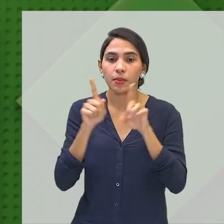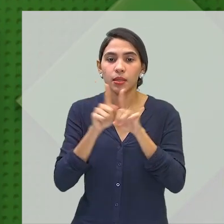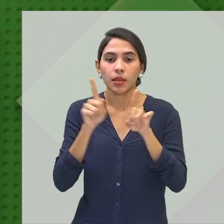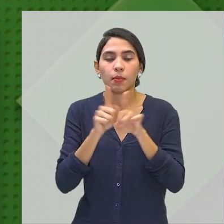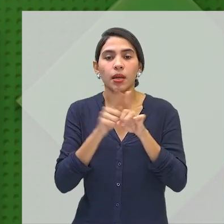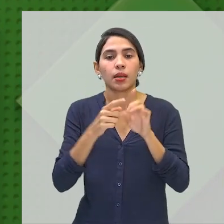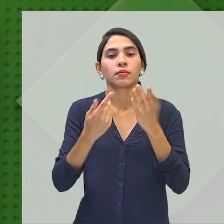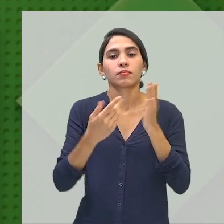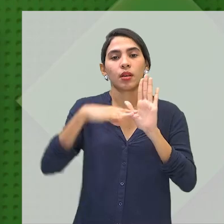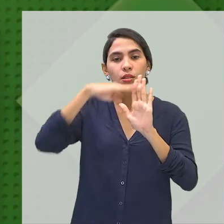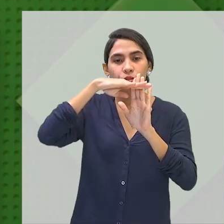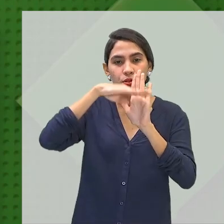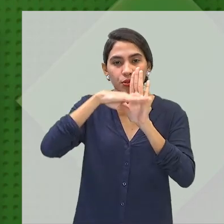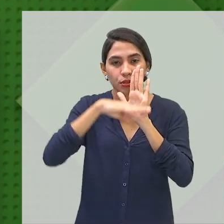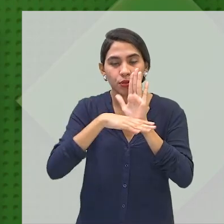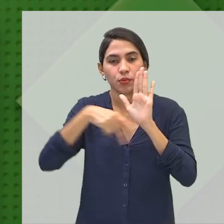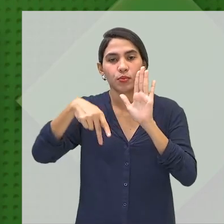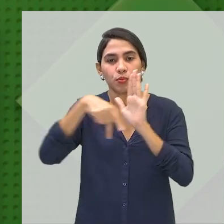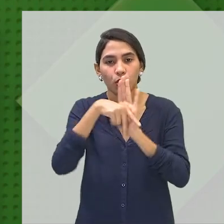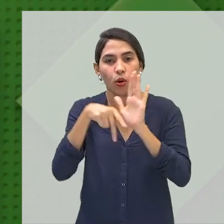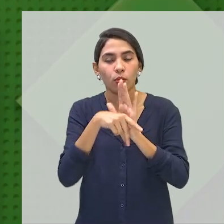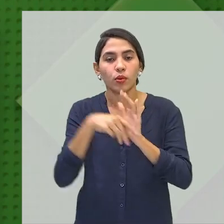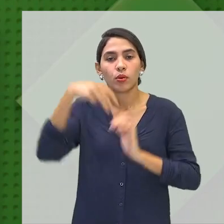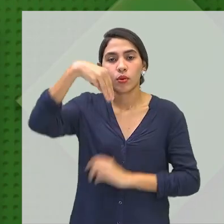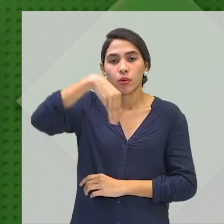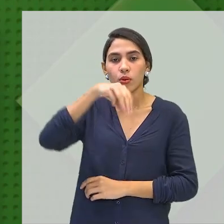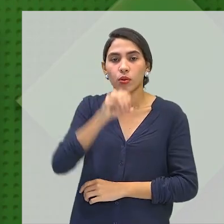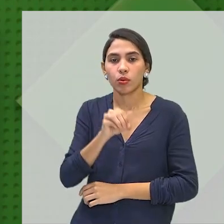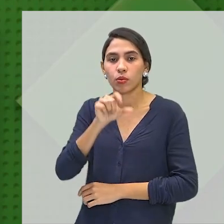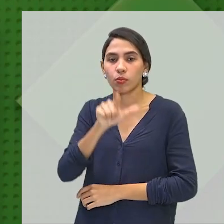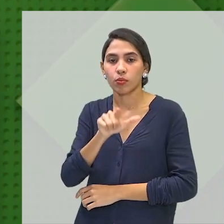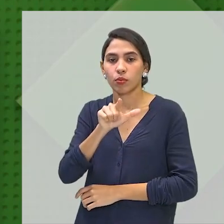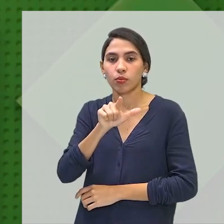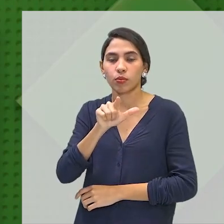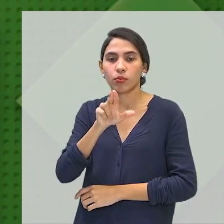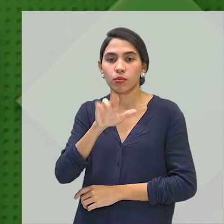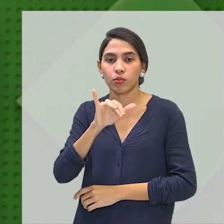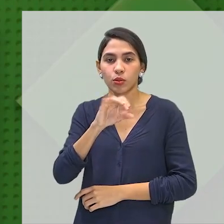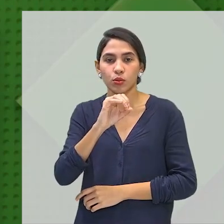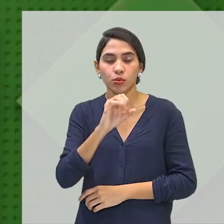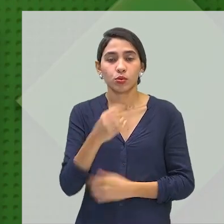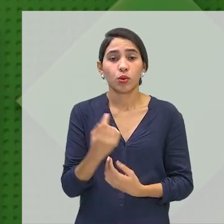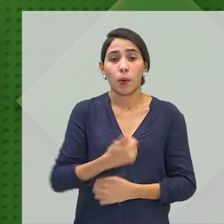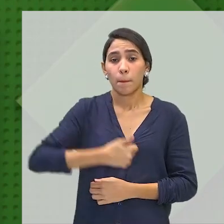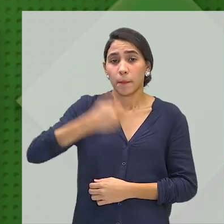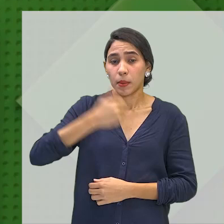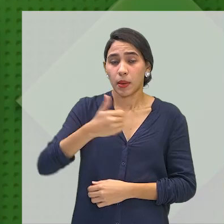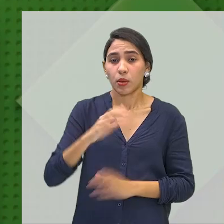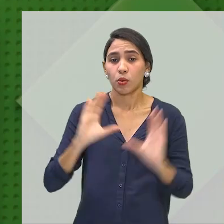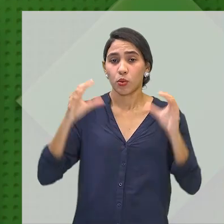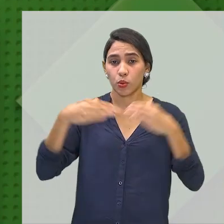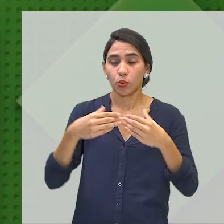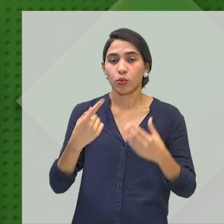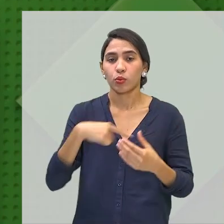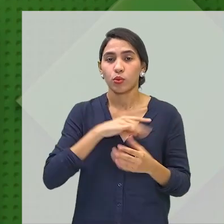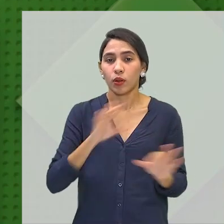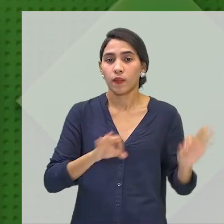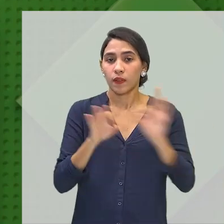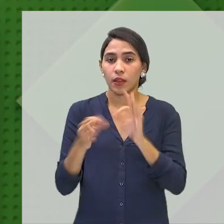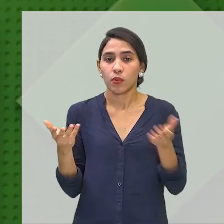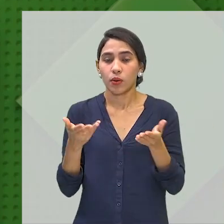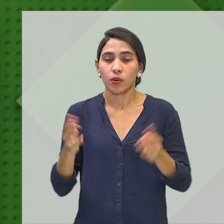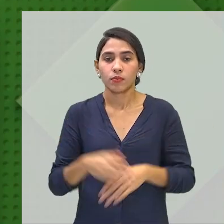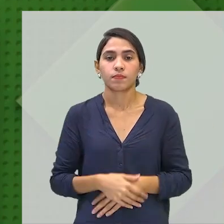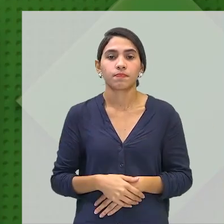das classes, né, dos moluscos, como a gente pôde observar, primeiro grupo aí de vertebrados que a gente está revendo nesse